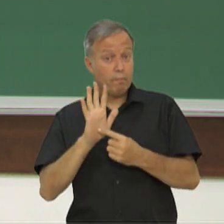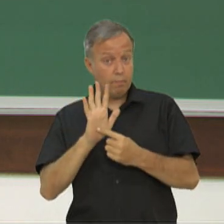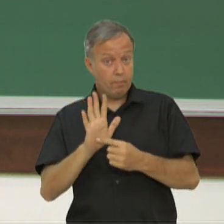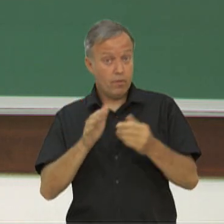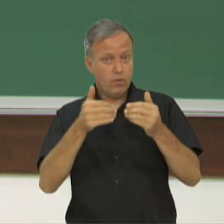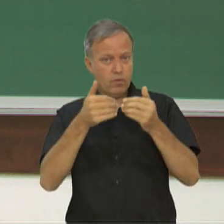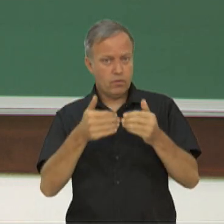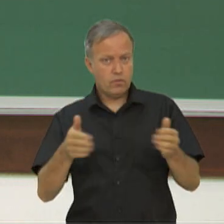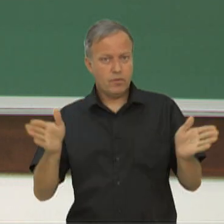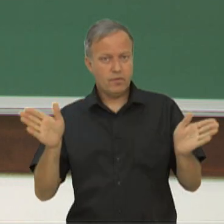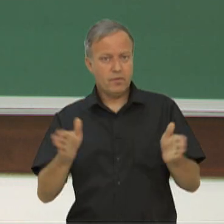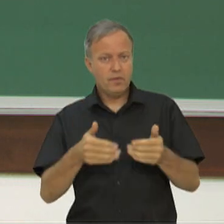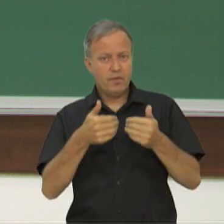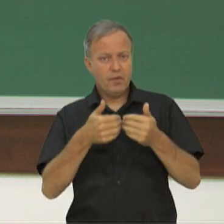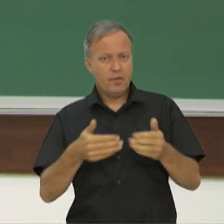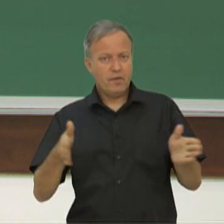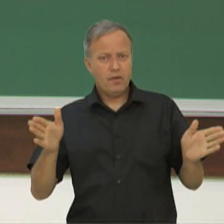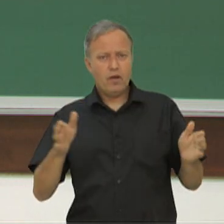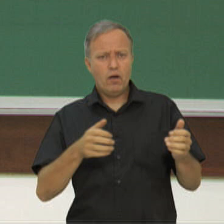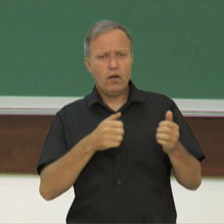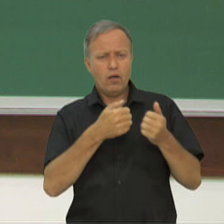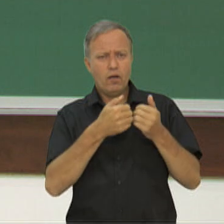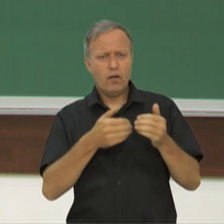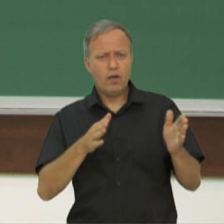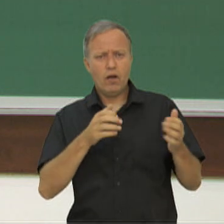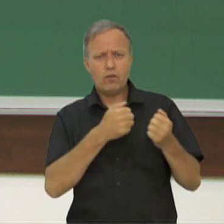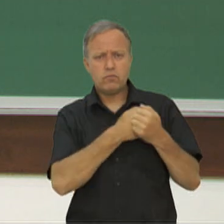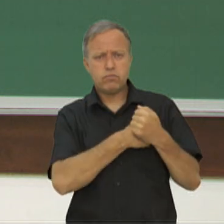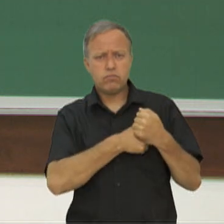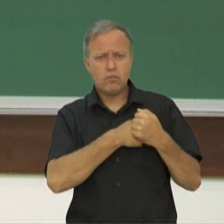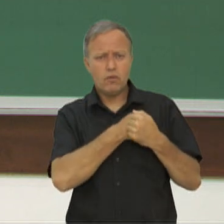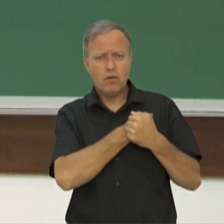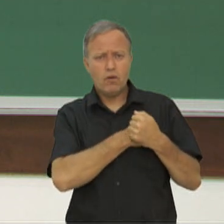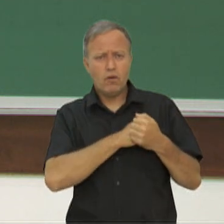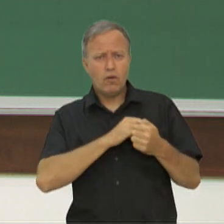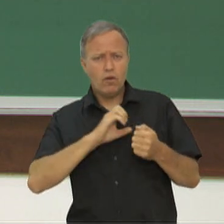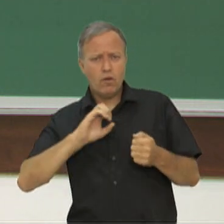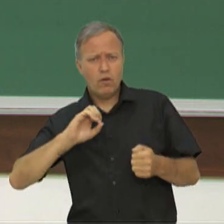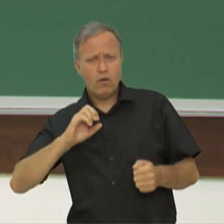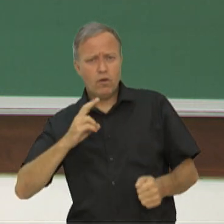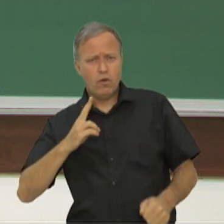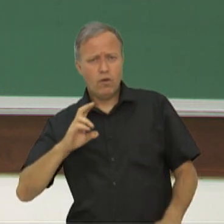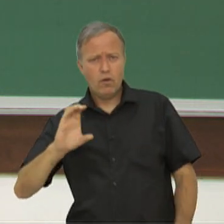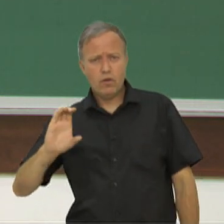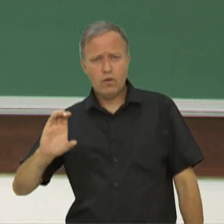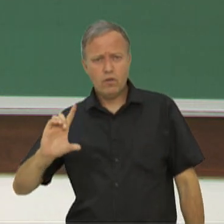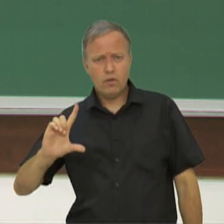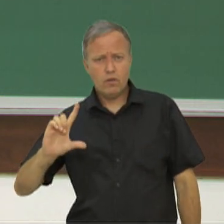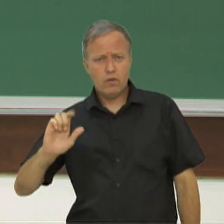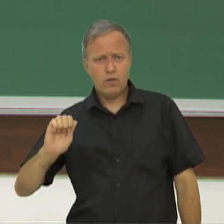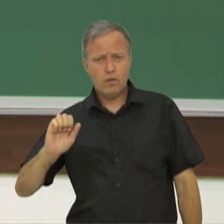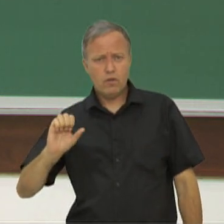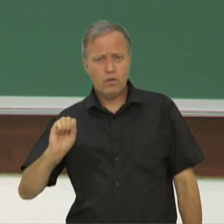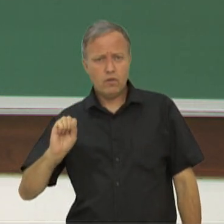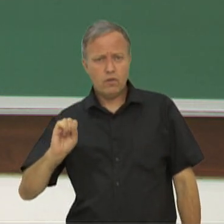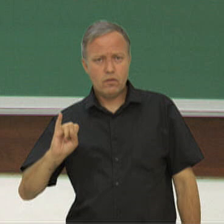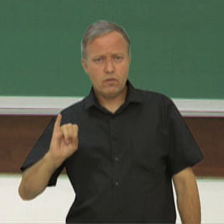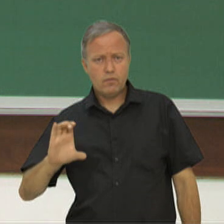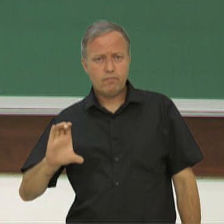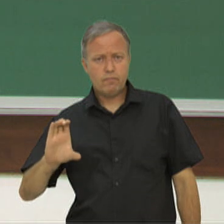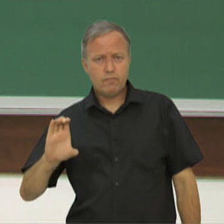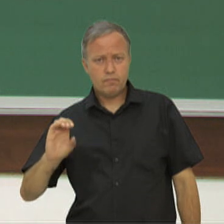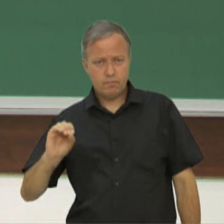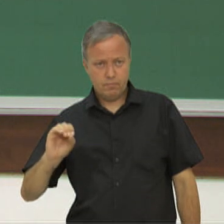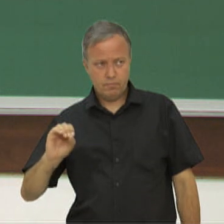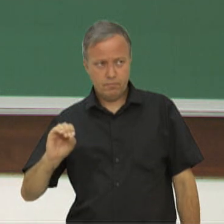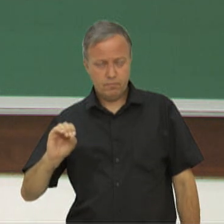balé clássico, não vai? Nós vamos. Você já foi assistir uma peça, né? Uma apresentação